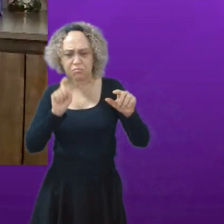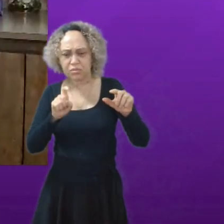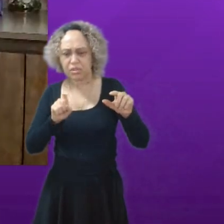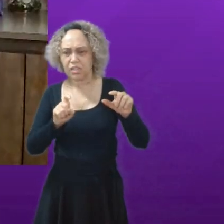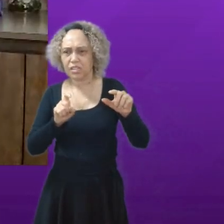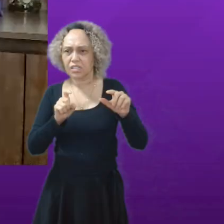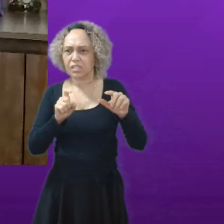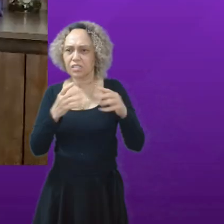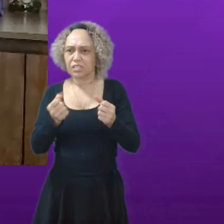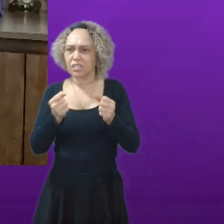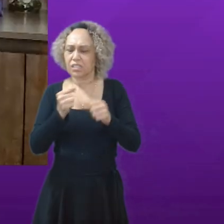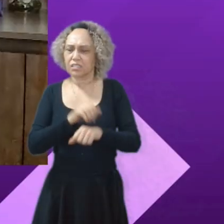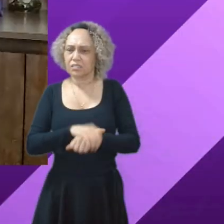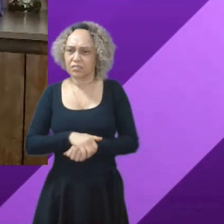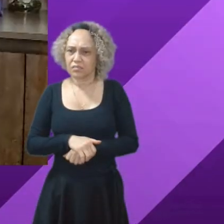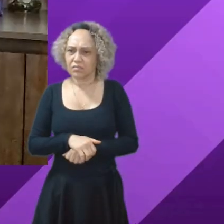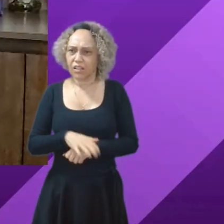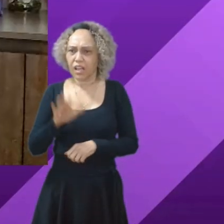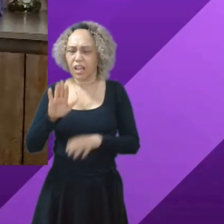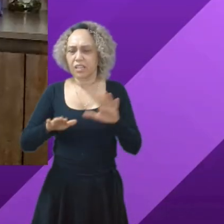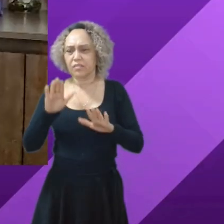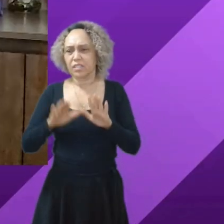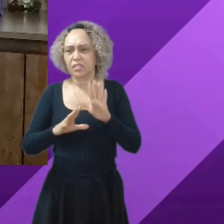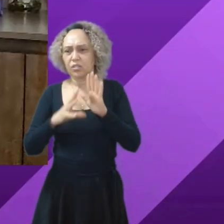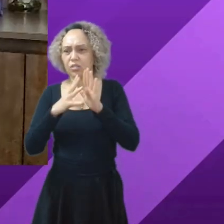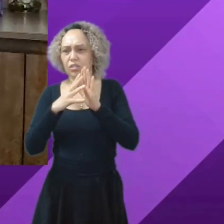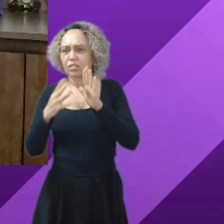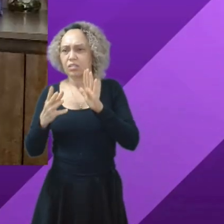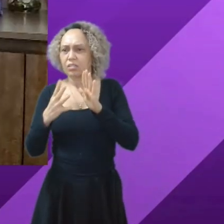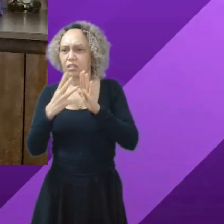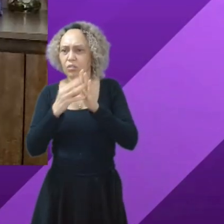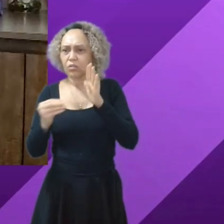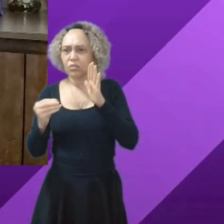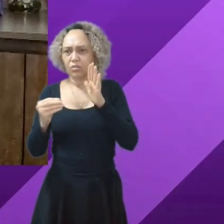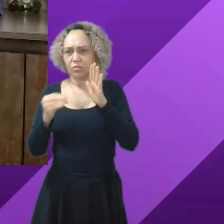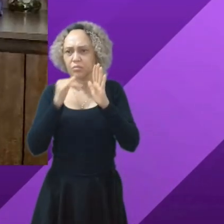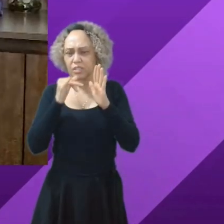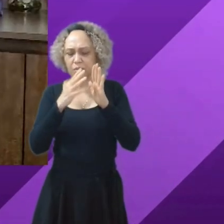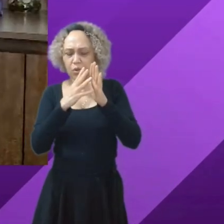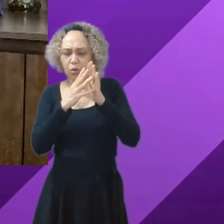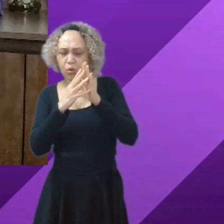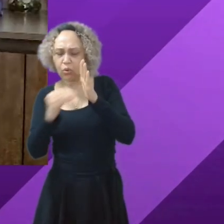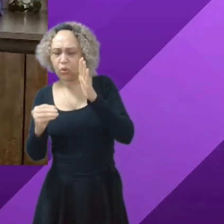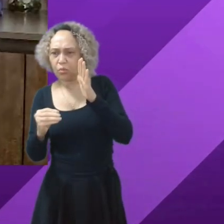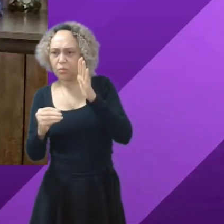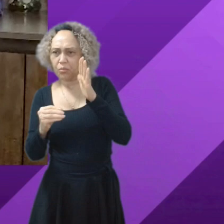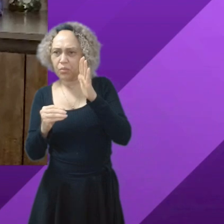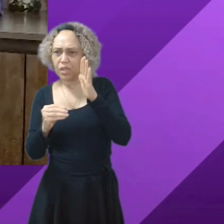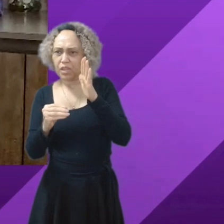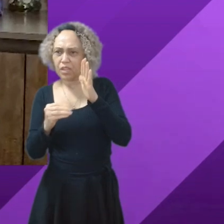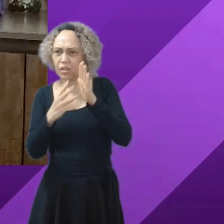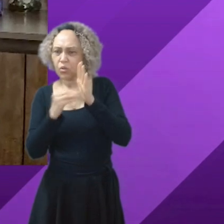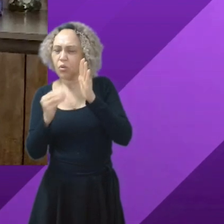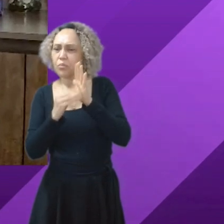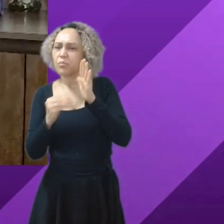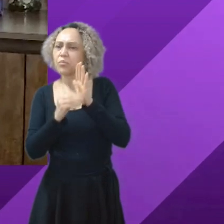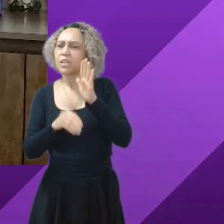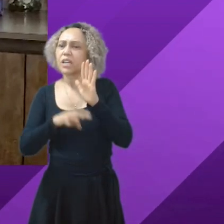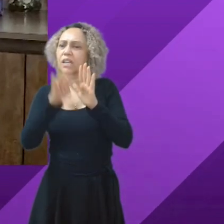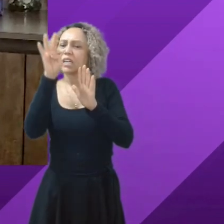copia aquele texto todo e coloca no inteligência artificial e fala quais os pontos